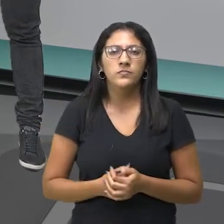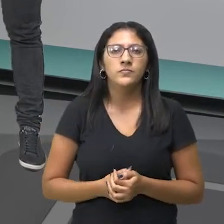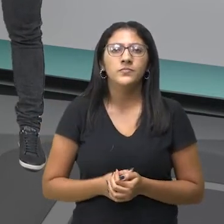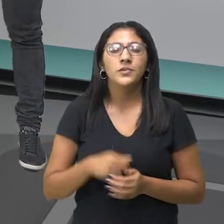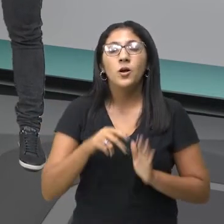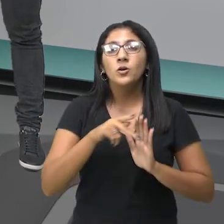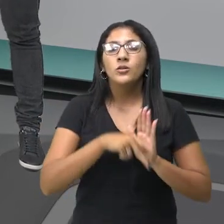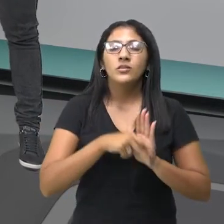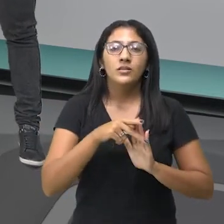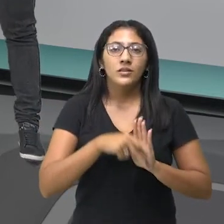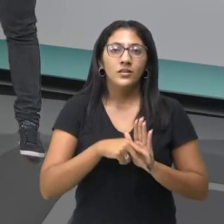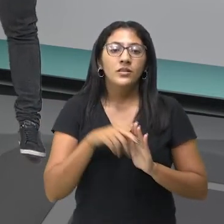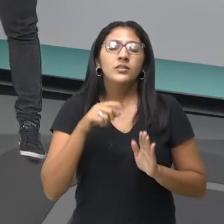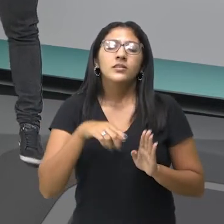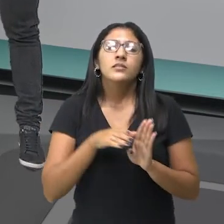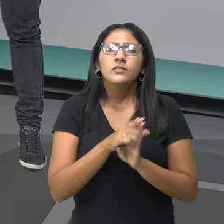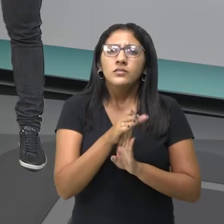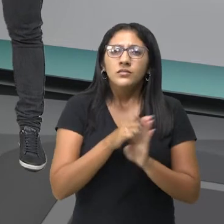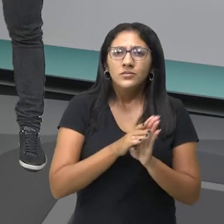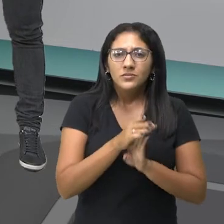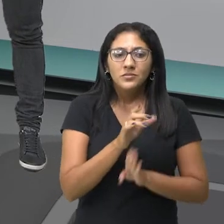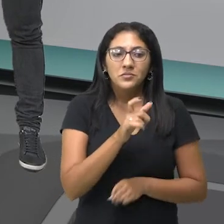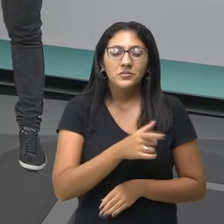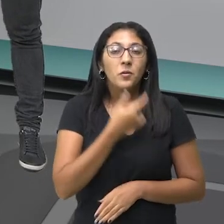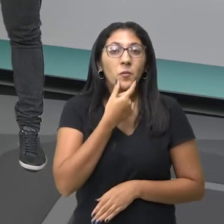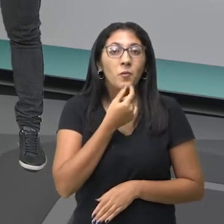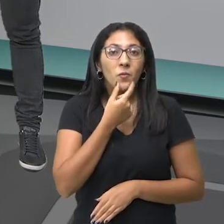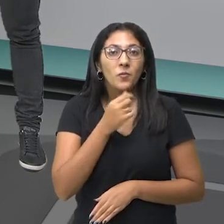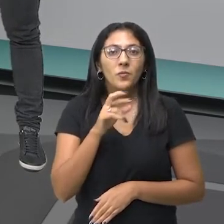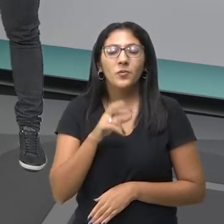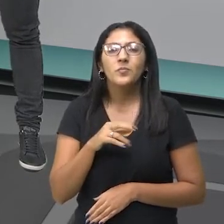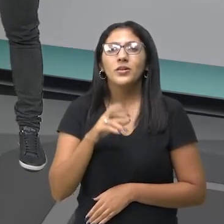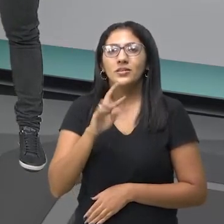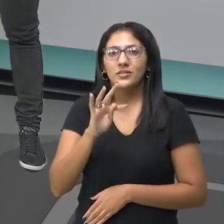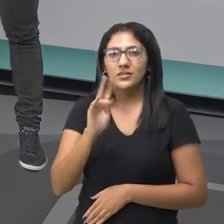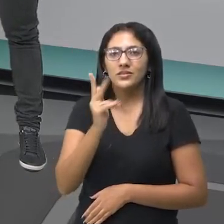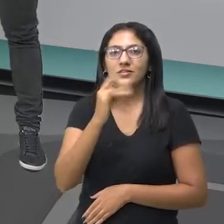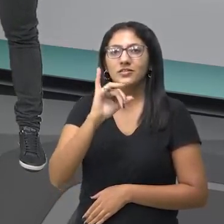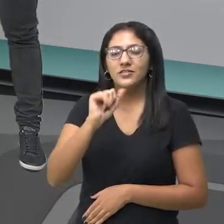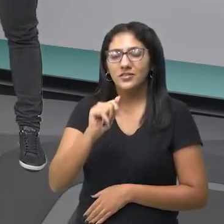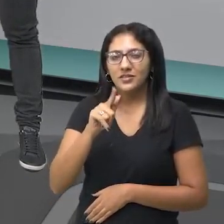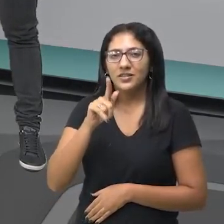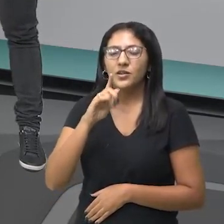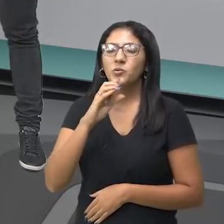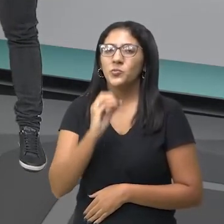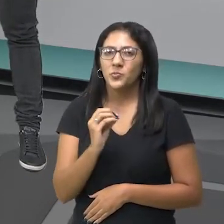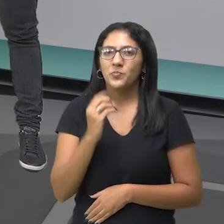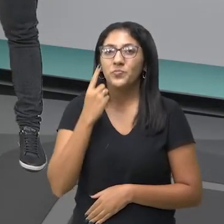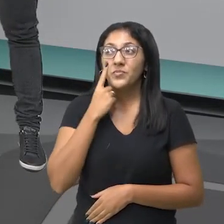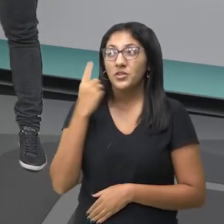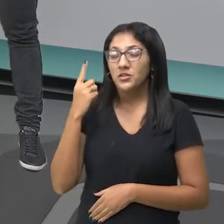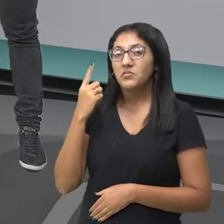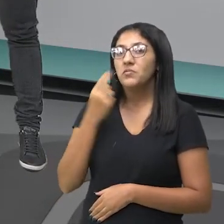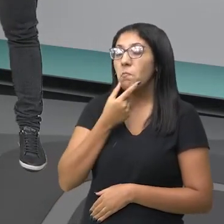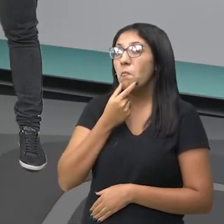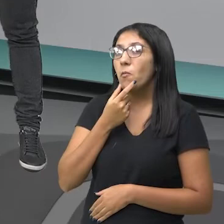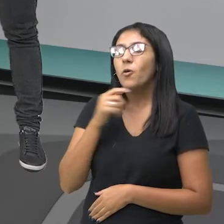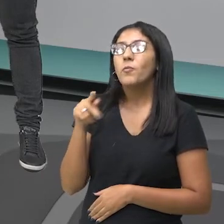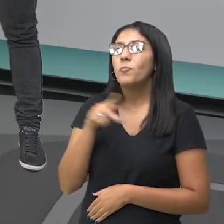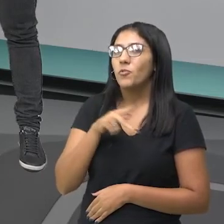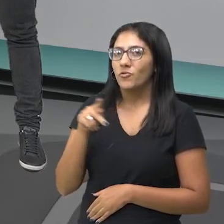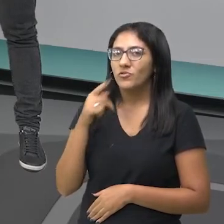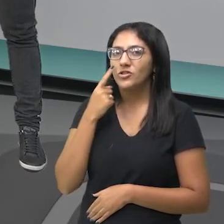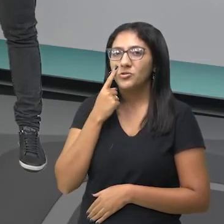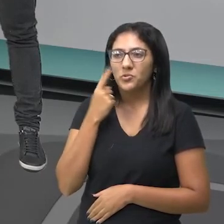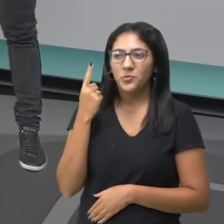pelo estudante foi orientado pelo professor de robótica Tiago, certo? A gente já viu o professor no hipertexto aqui